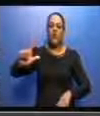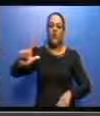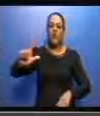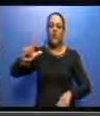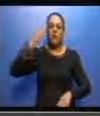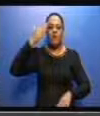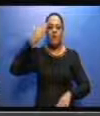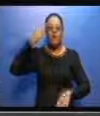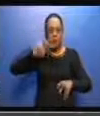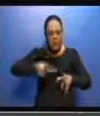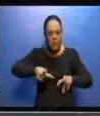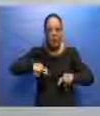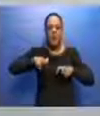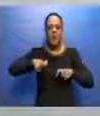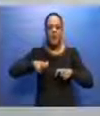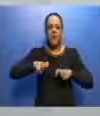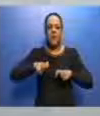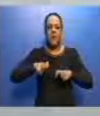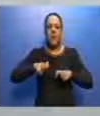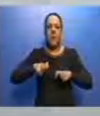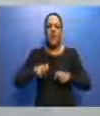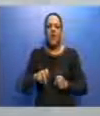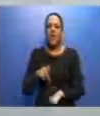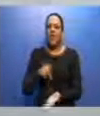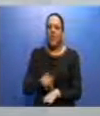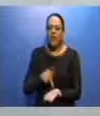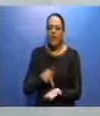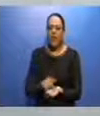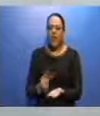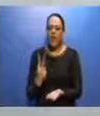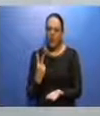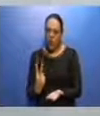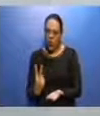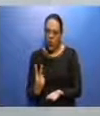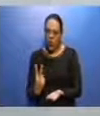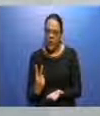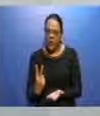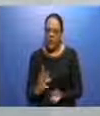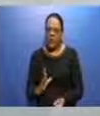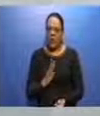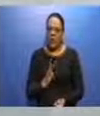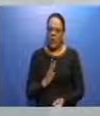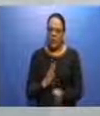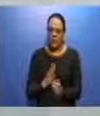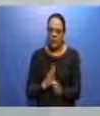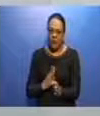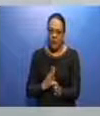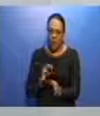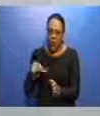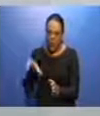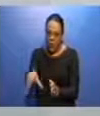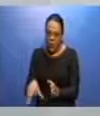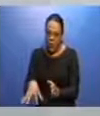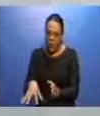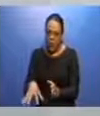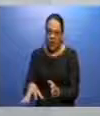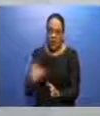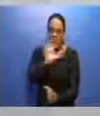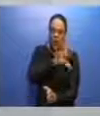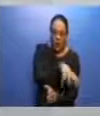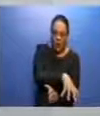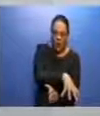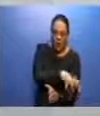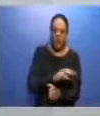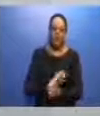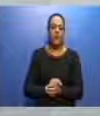não mas existem limites ali né determinados é e continuando aí sobre as